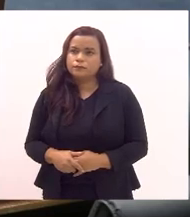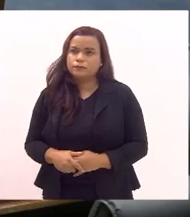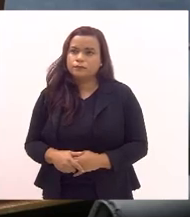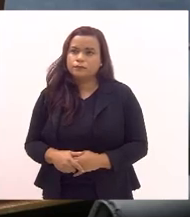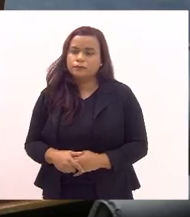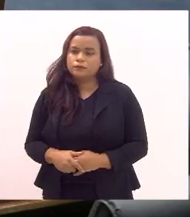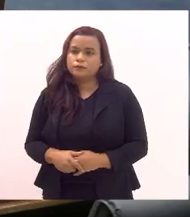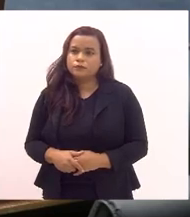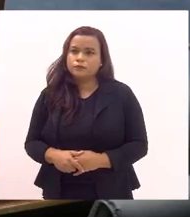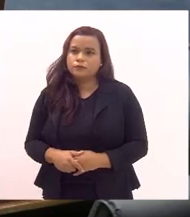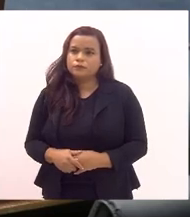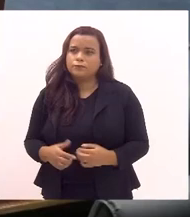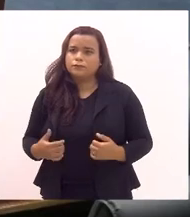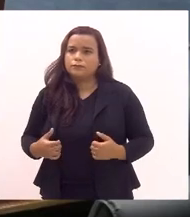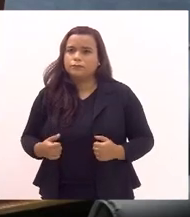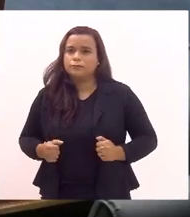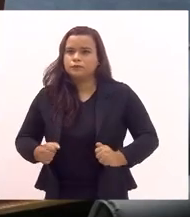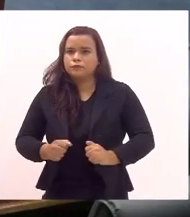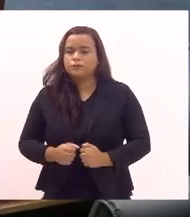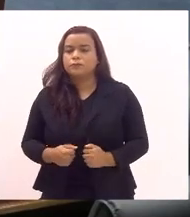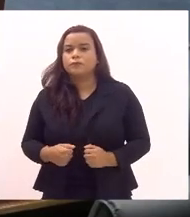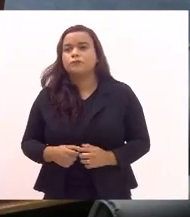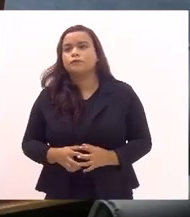o deputado Gustavo